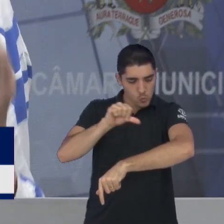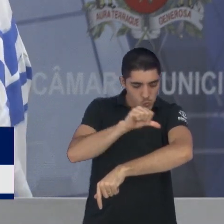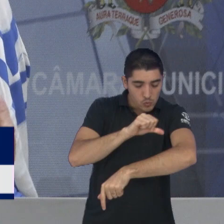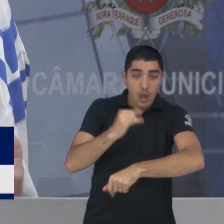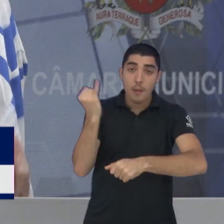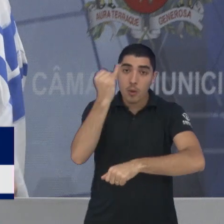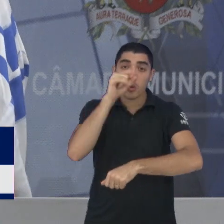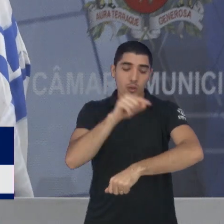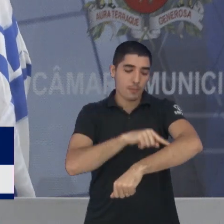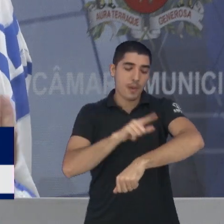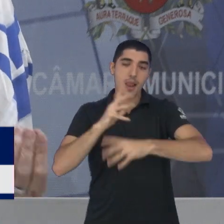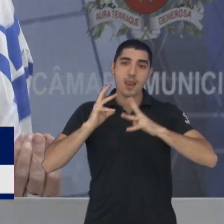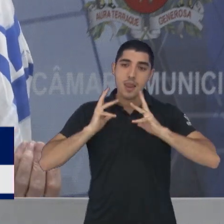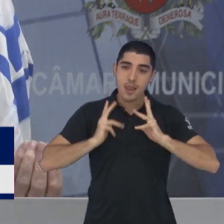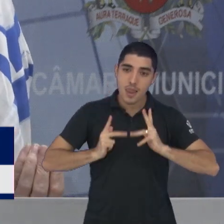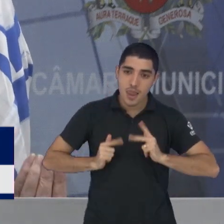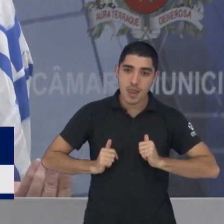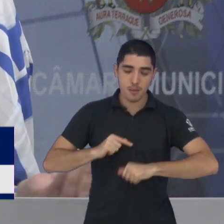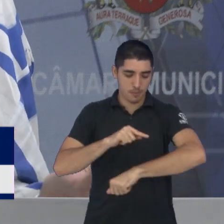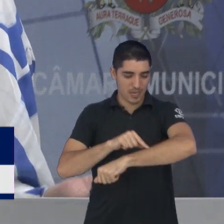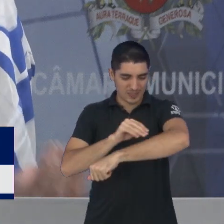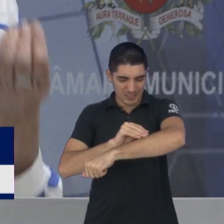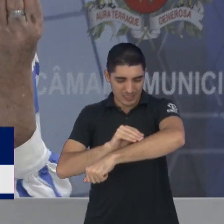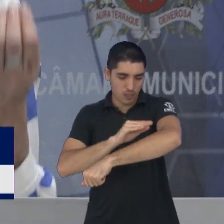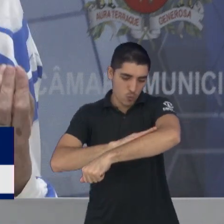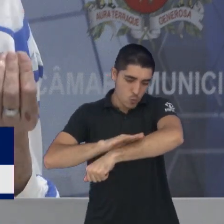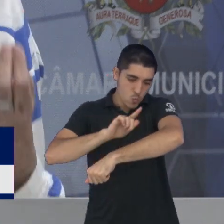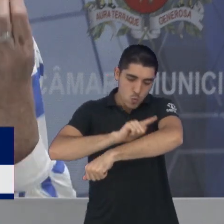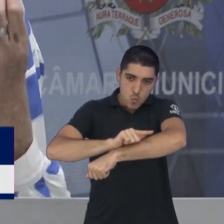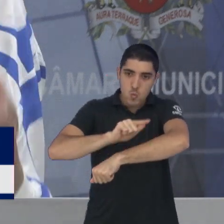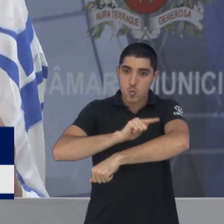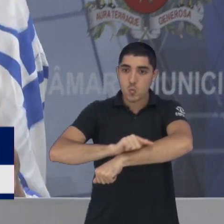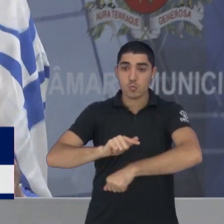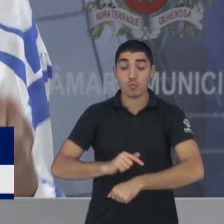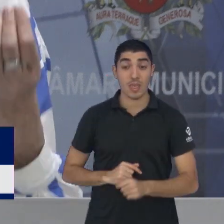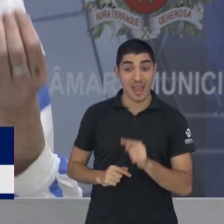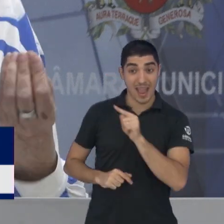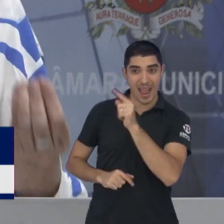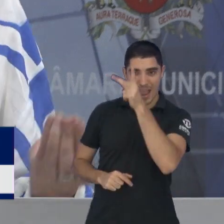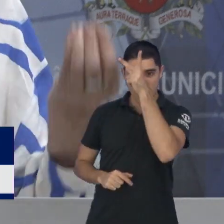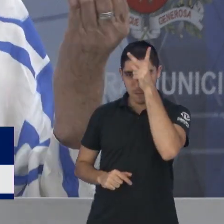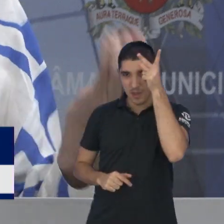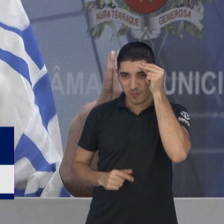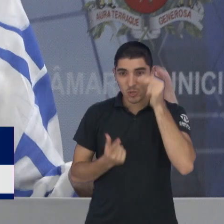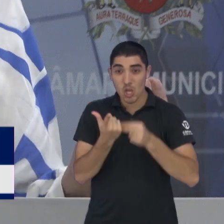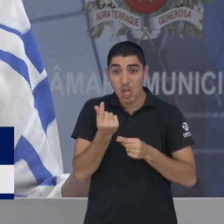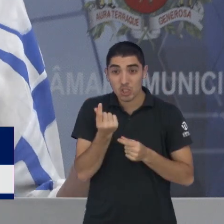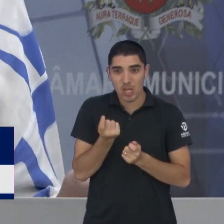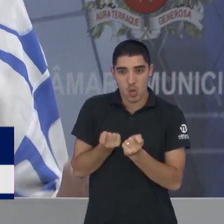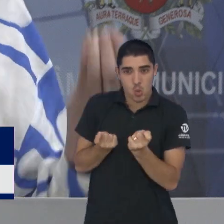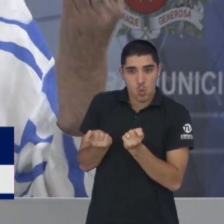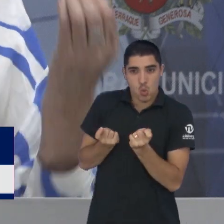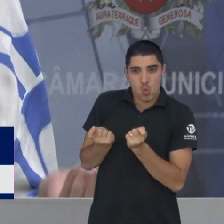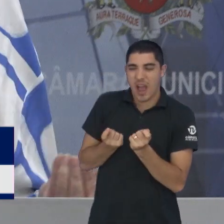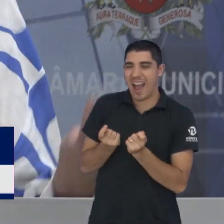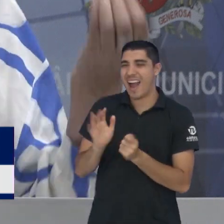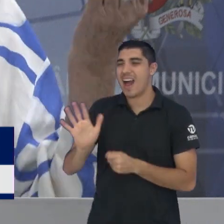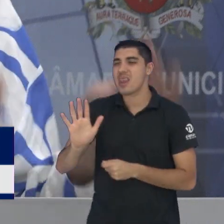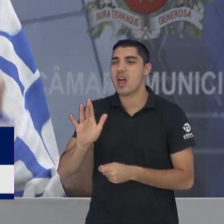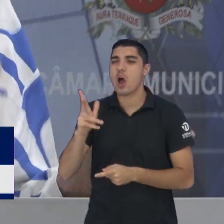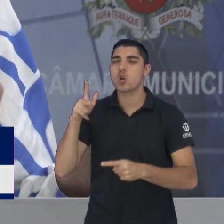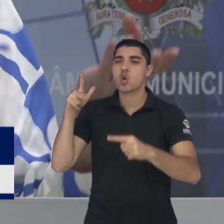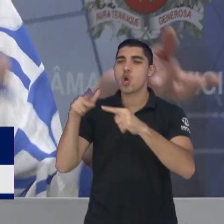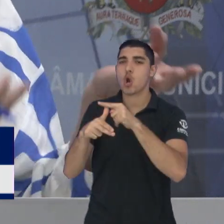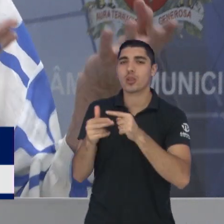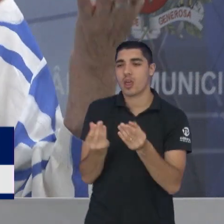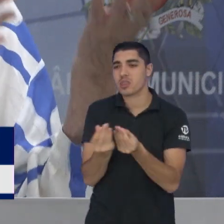para a desinfecção da ferida. E a prefeitura, para economizar, não está dando esse soro fisiológico para os pacientes